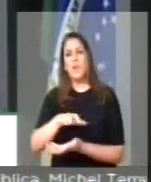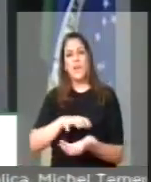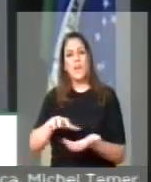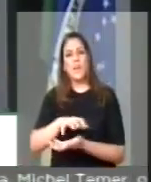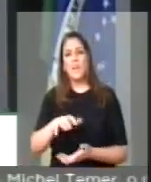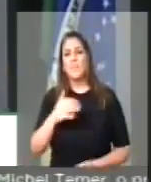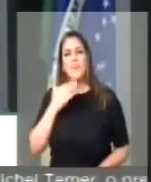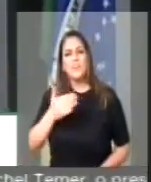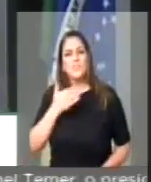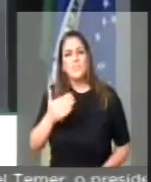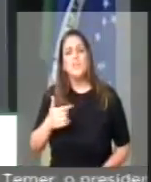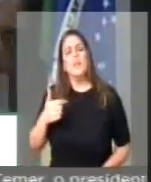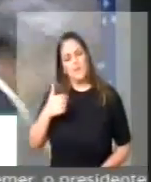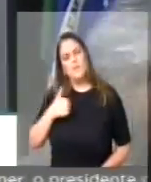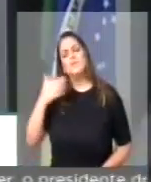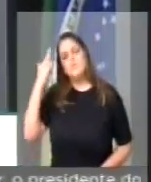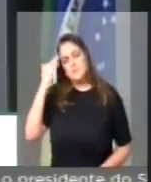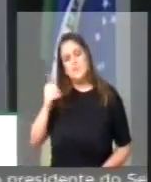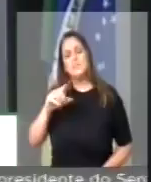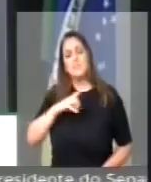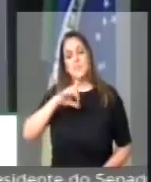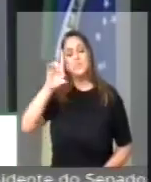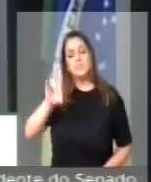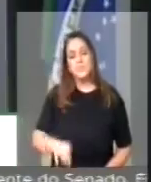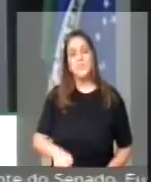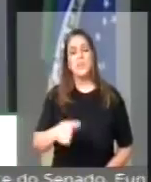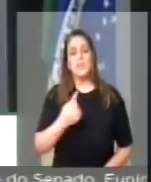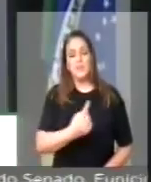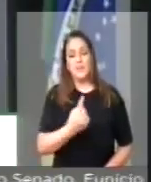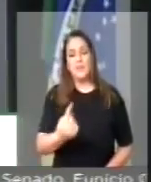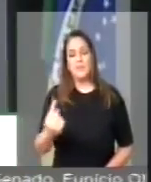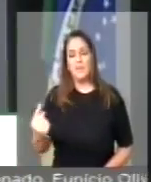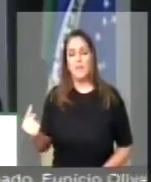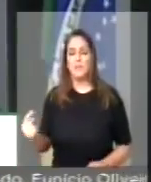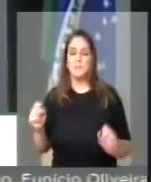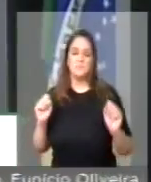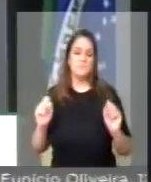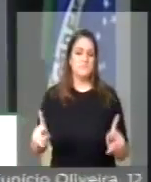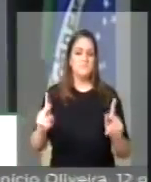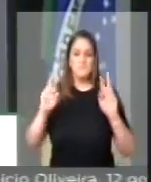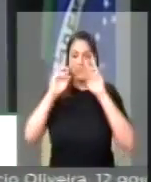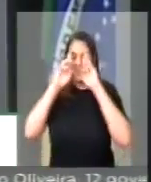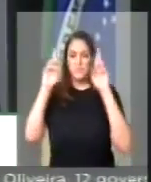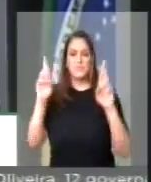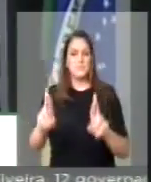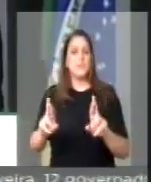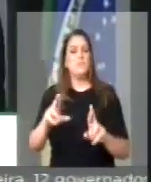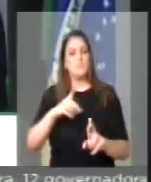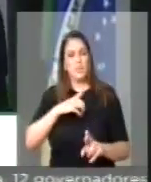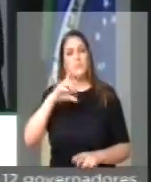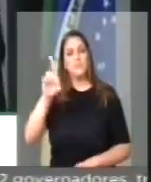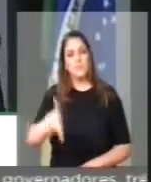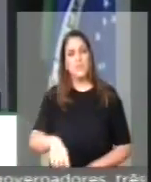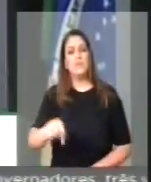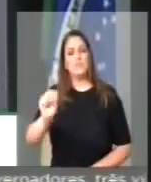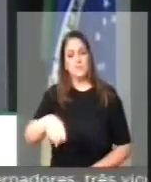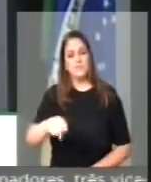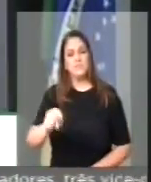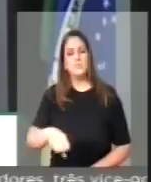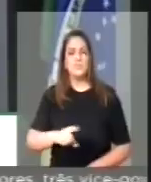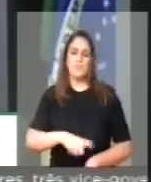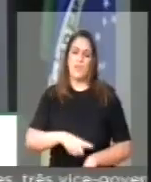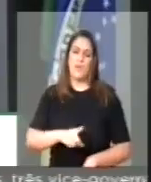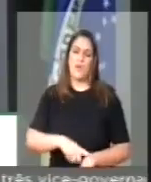simplesmente. Embora eu respeite o direito de cada um se manifestar e protestar. Isso é legítimo. Até porque é hora, sim, do